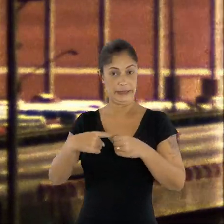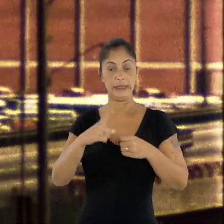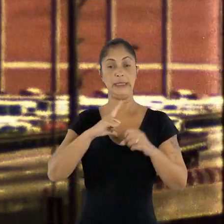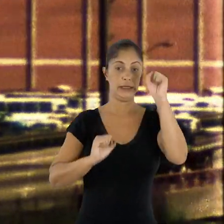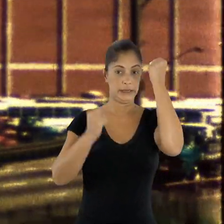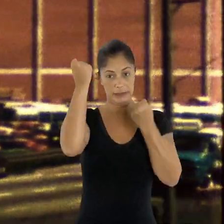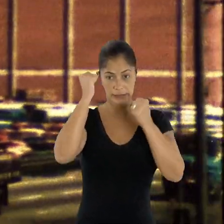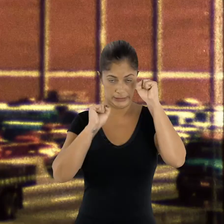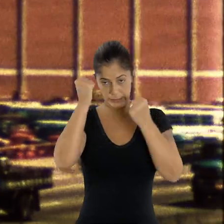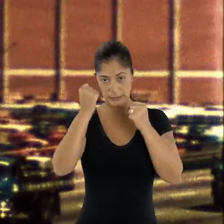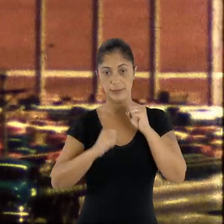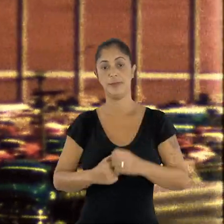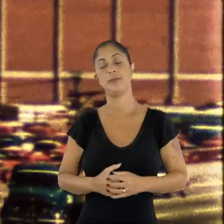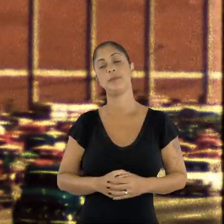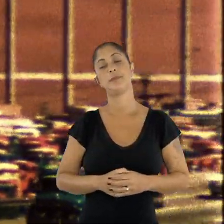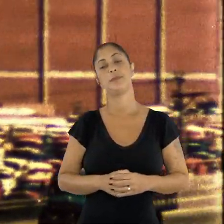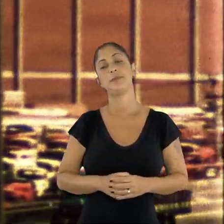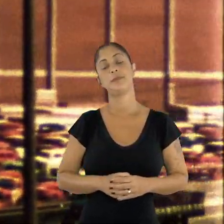Cidade moldada pela industrialização.